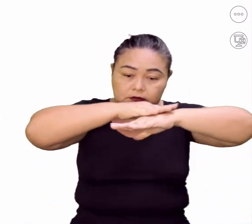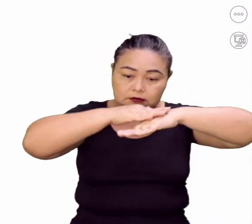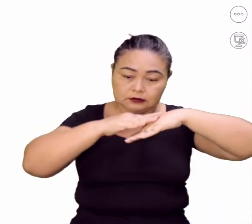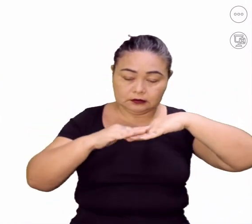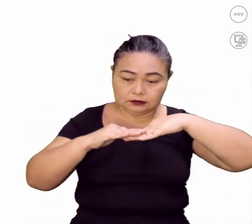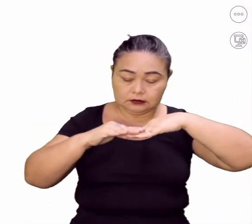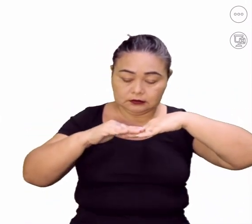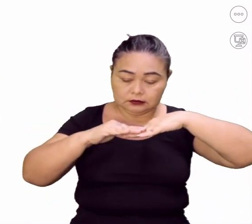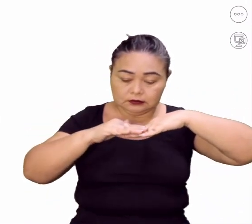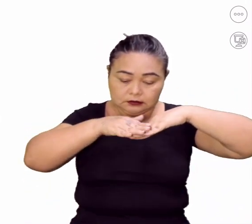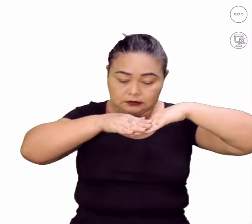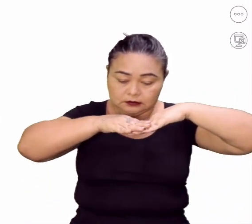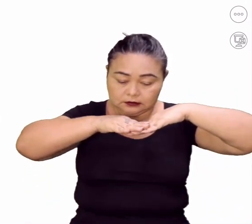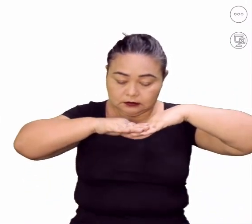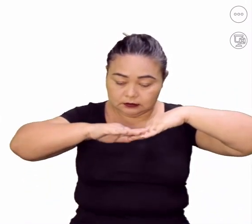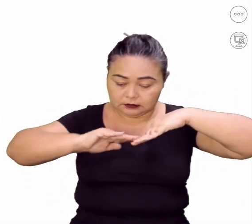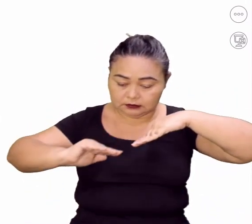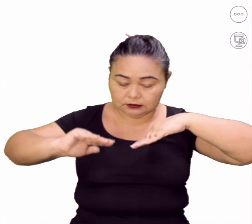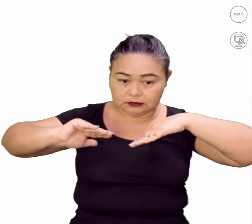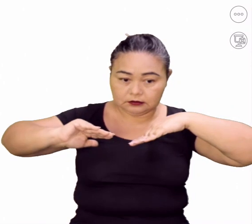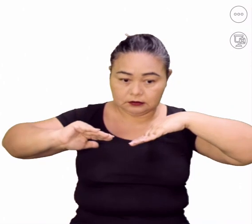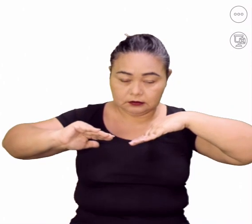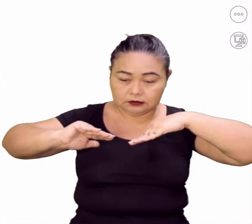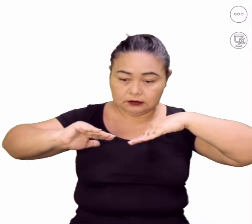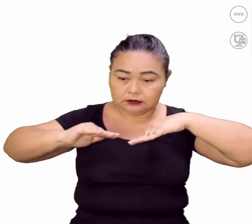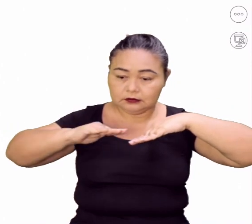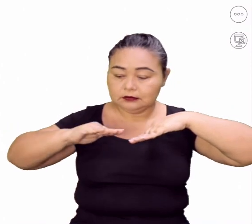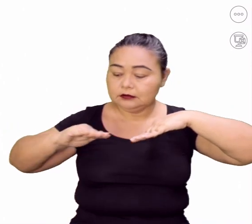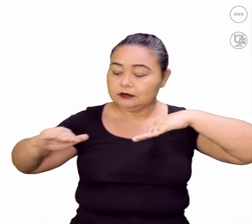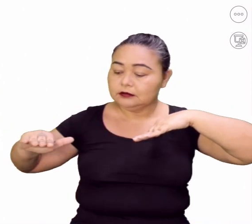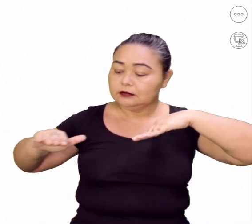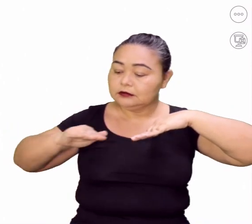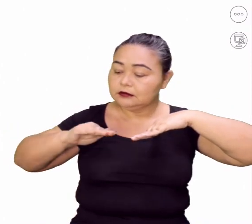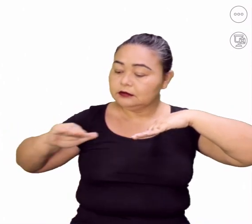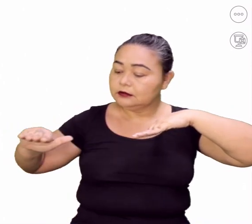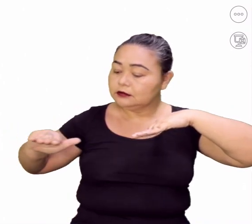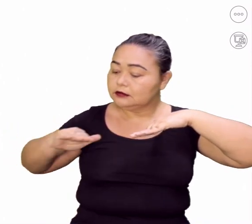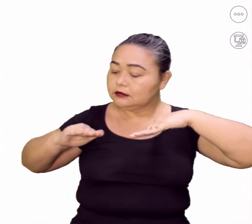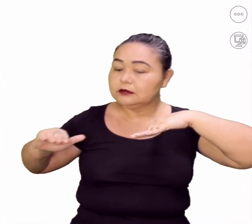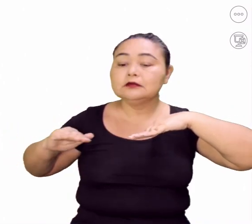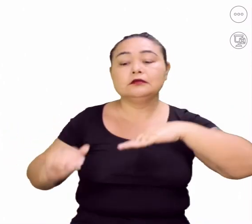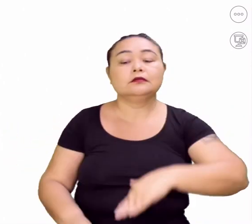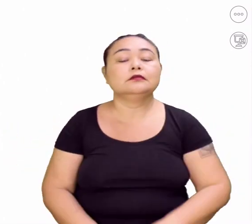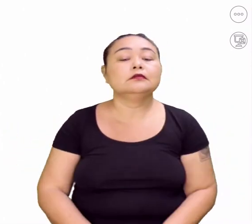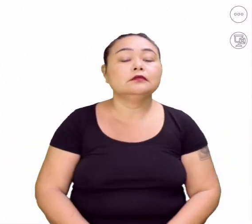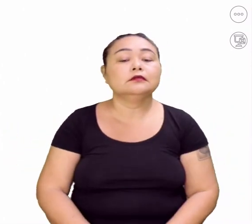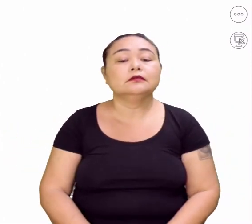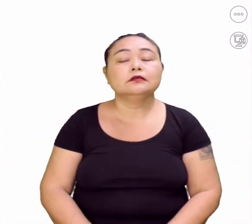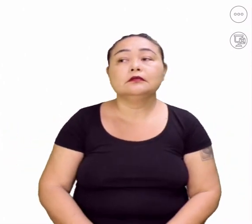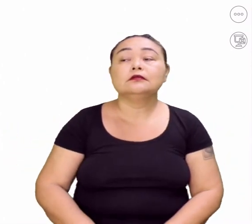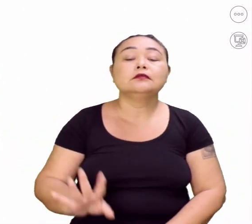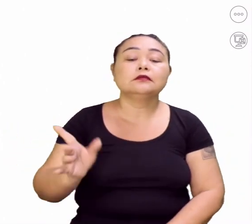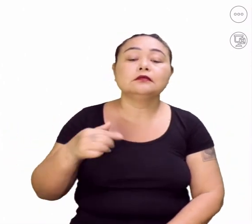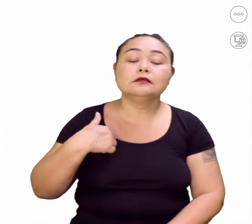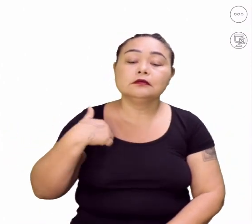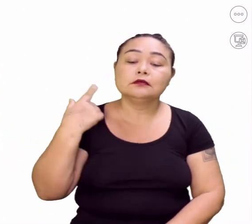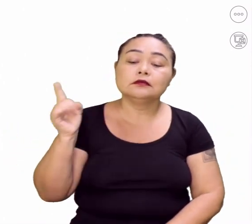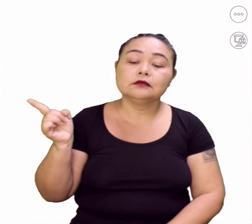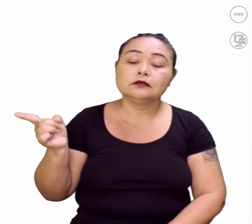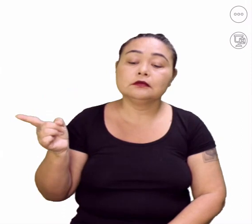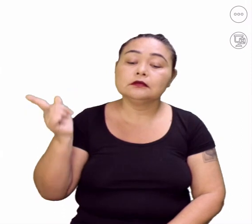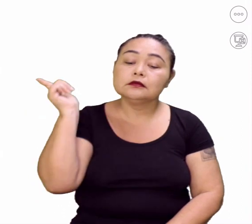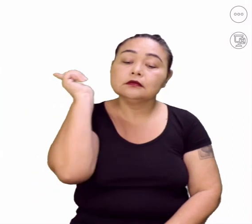Os planaltos, as depressões e as planícies. E aí, professor Jorge, aqui a gente